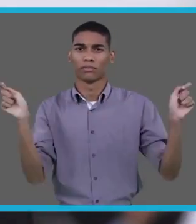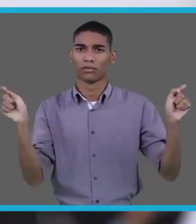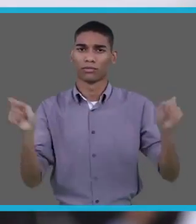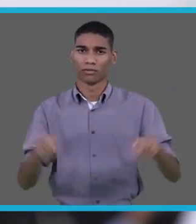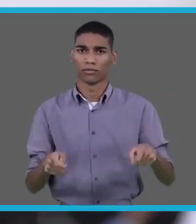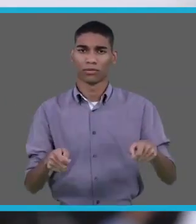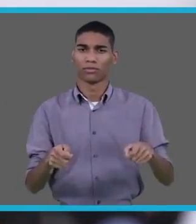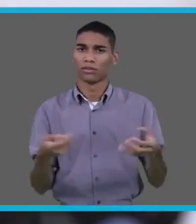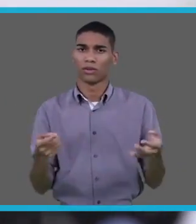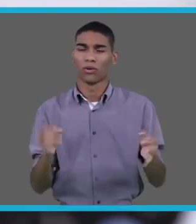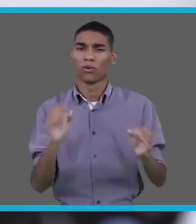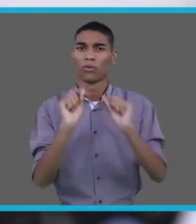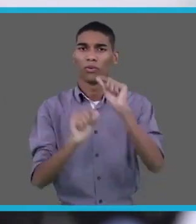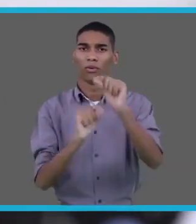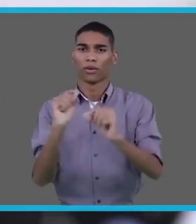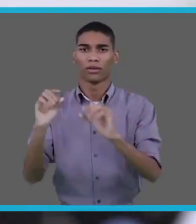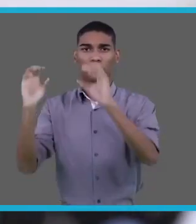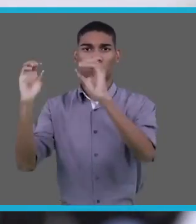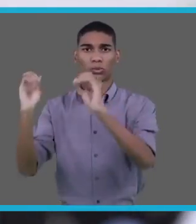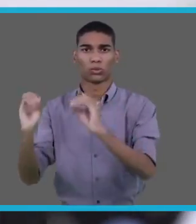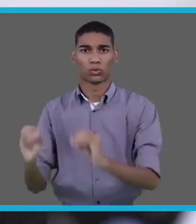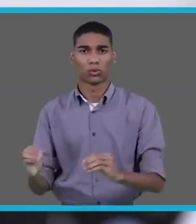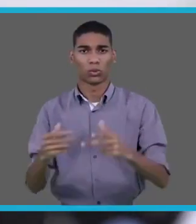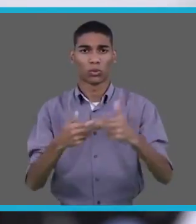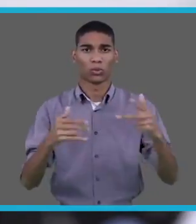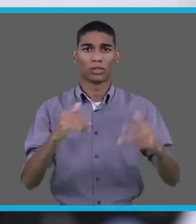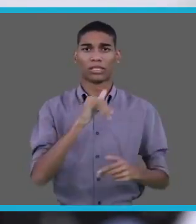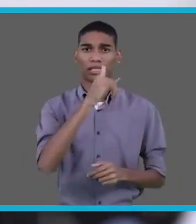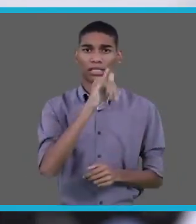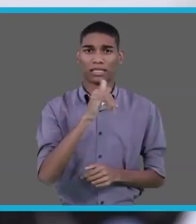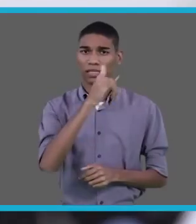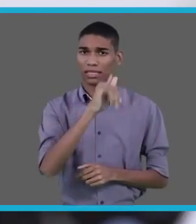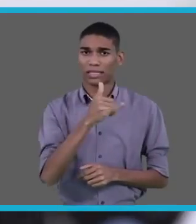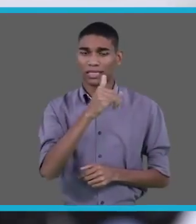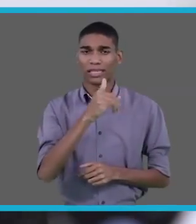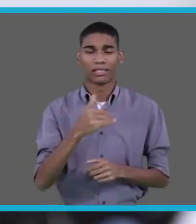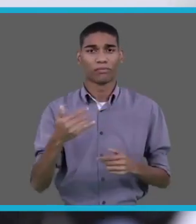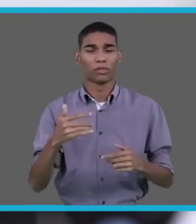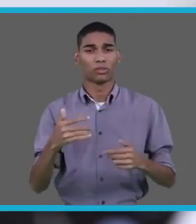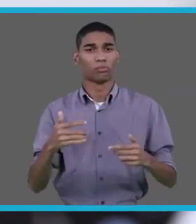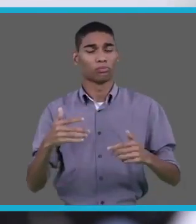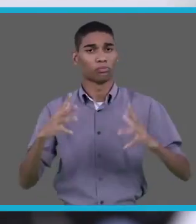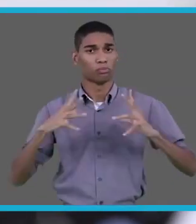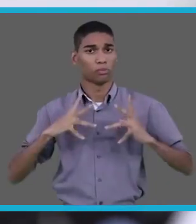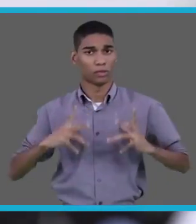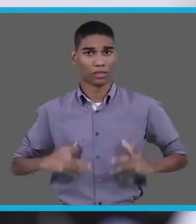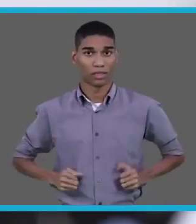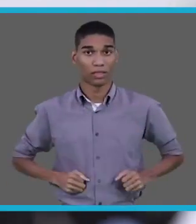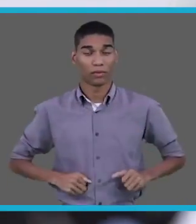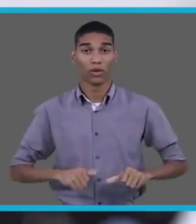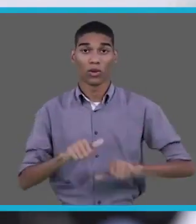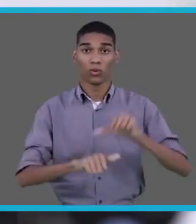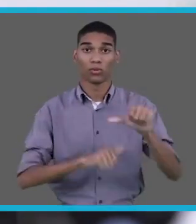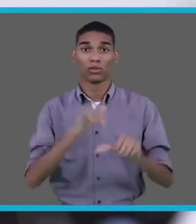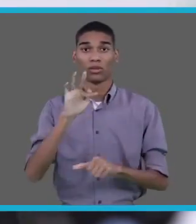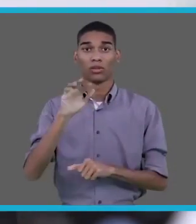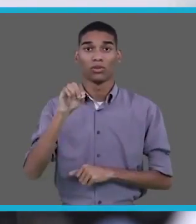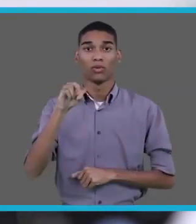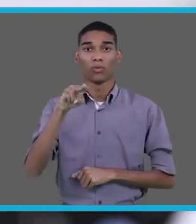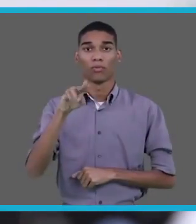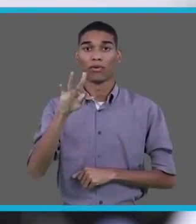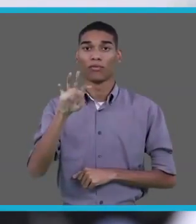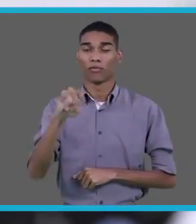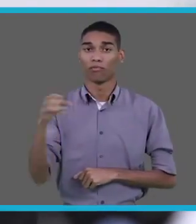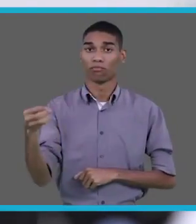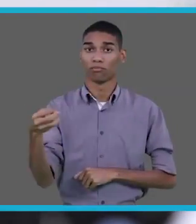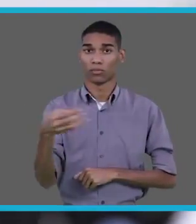possibilidade dele praticamente zerar os seus custos de energia, seus gastos com energia, de uma maneira limpa, utilizando uma fonte renovável